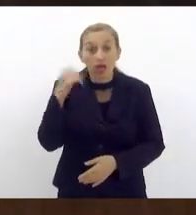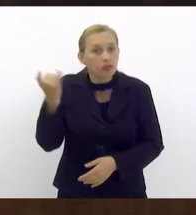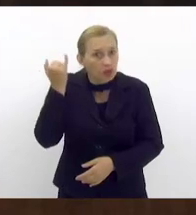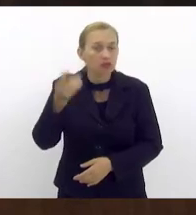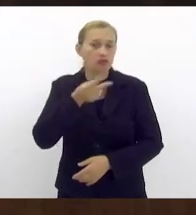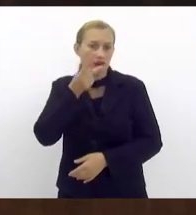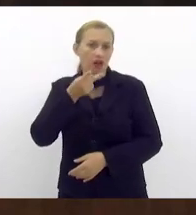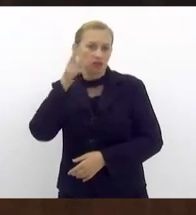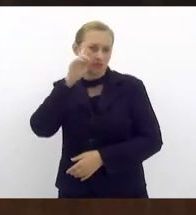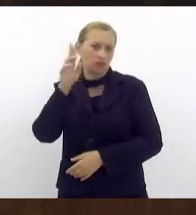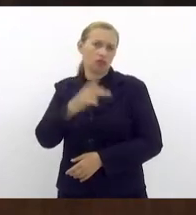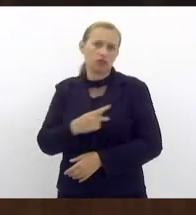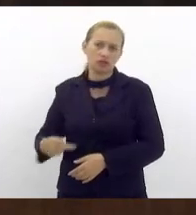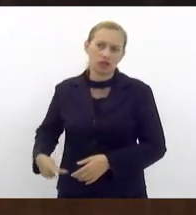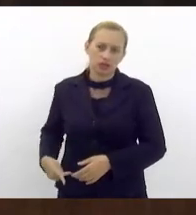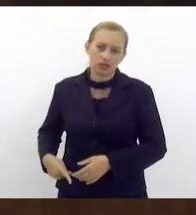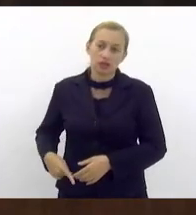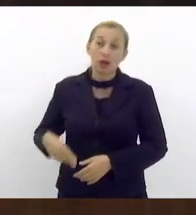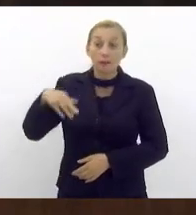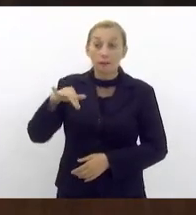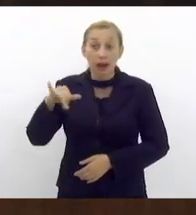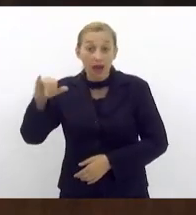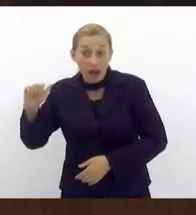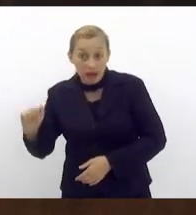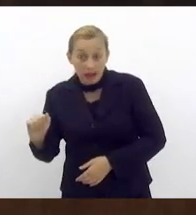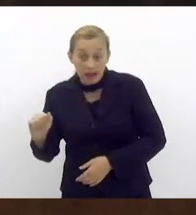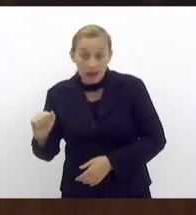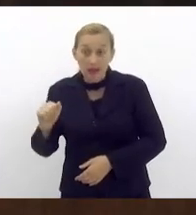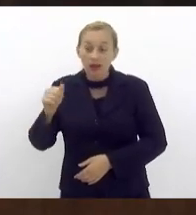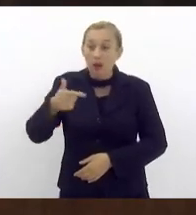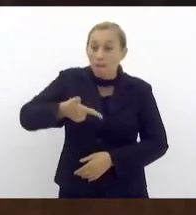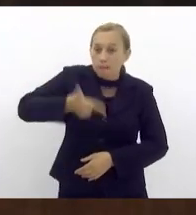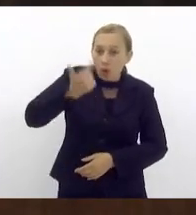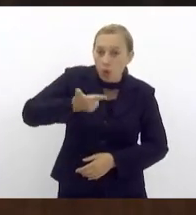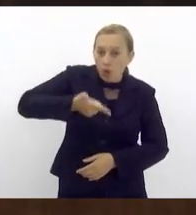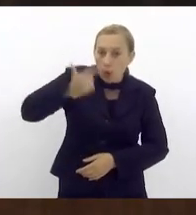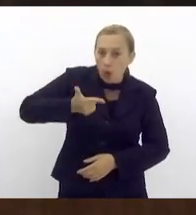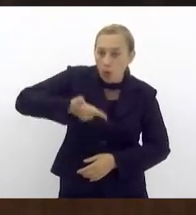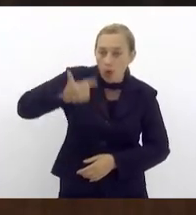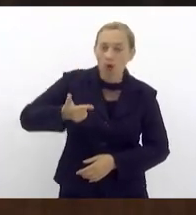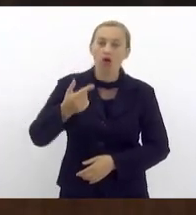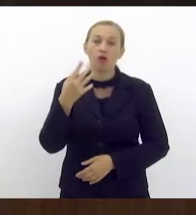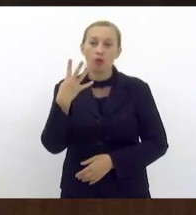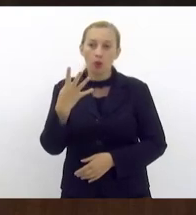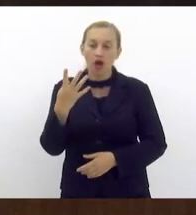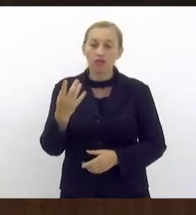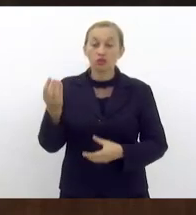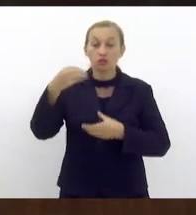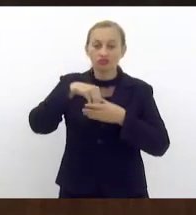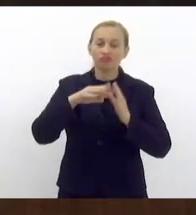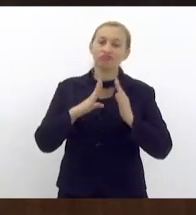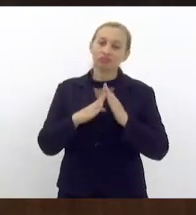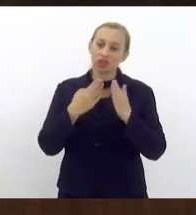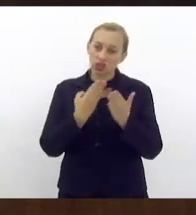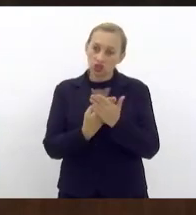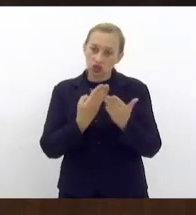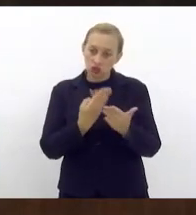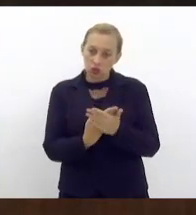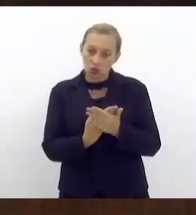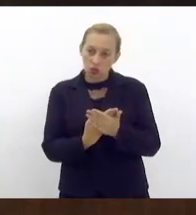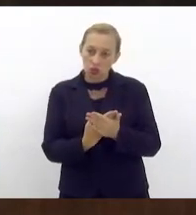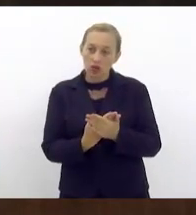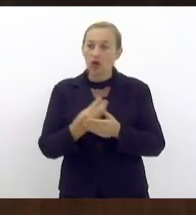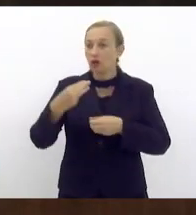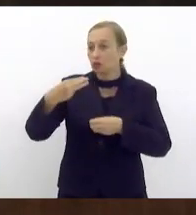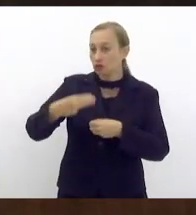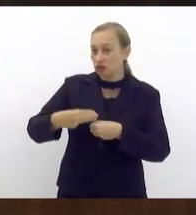senhora Presidente Maria Eduarda levou quatro tiros dentro da escola Escola